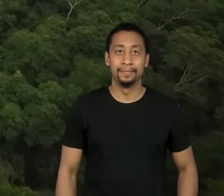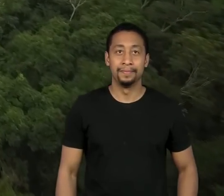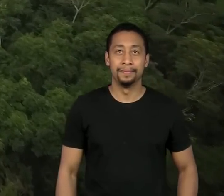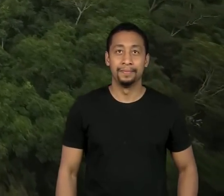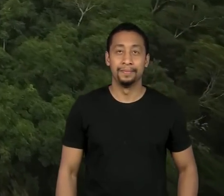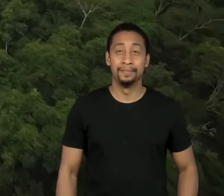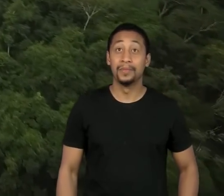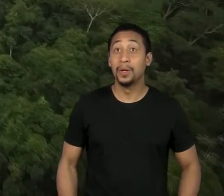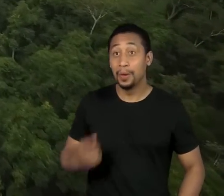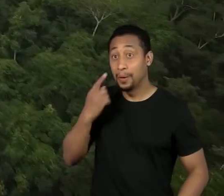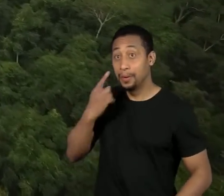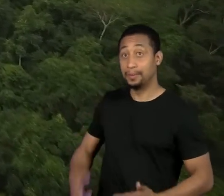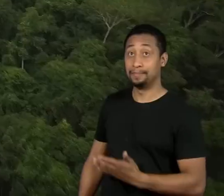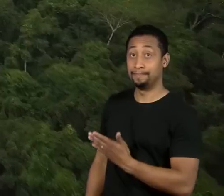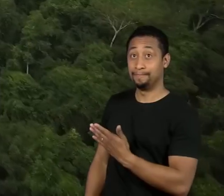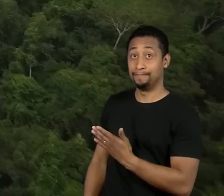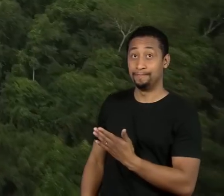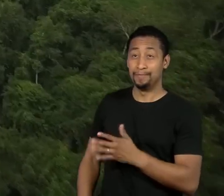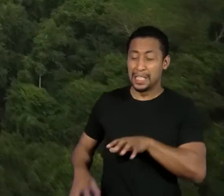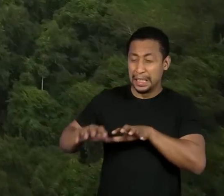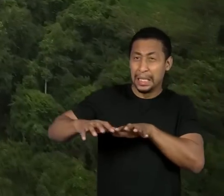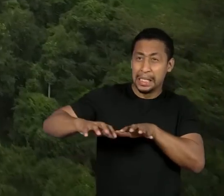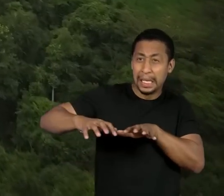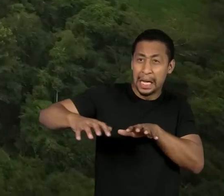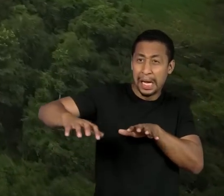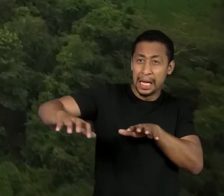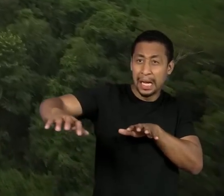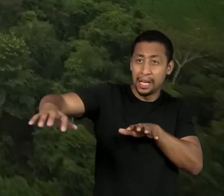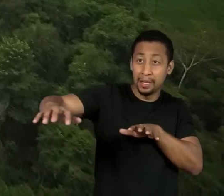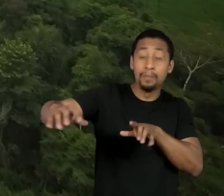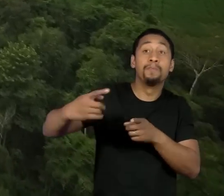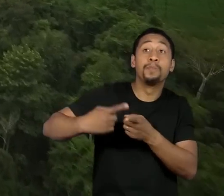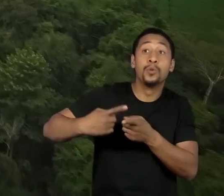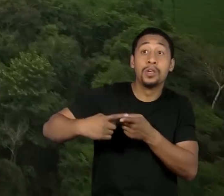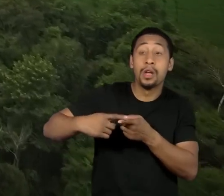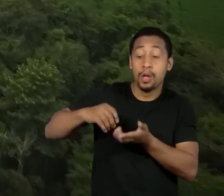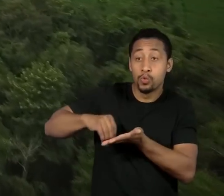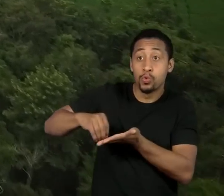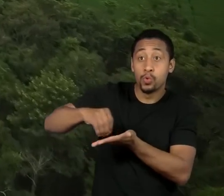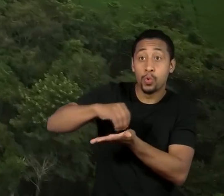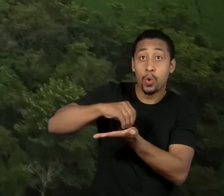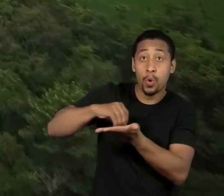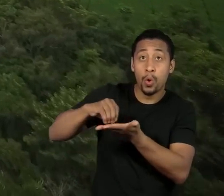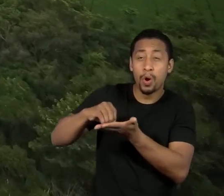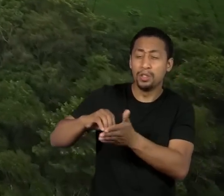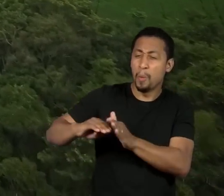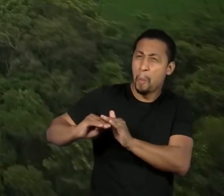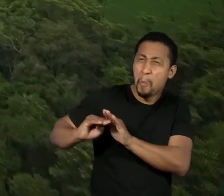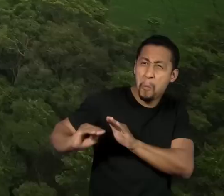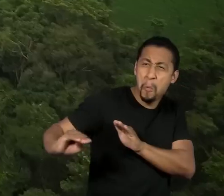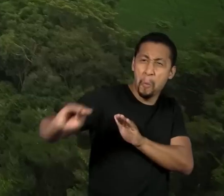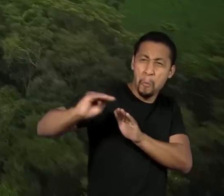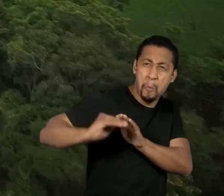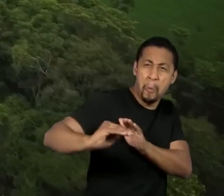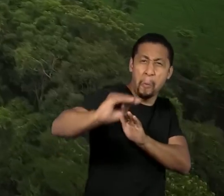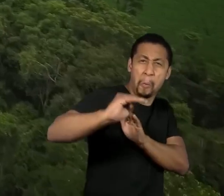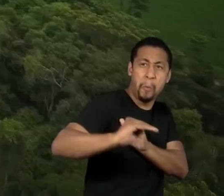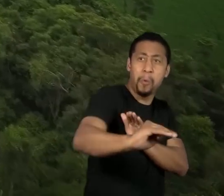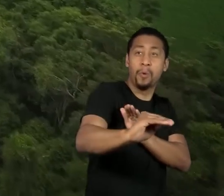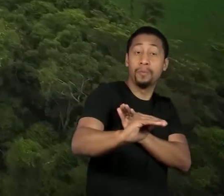Do alto dá para ver a cicatriz. A monocultura da soja toma conta do que antes era domínio da